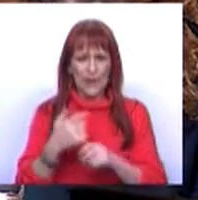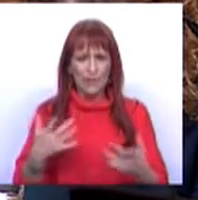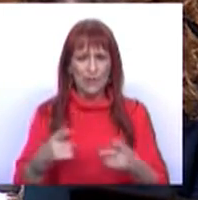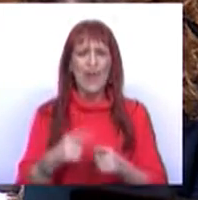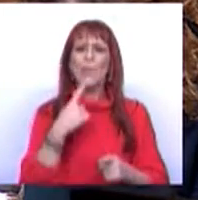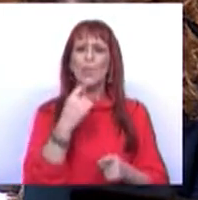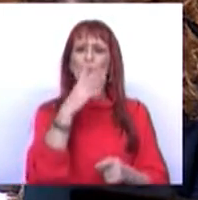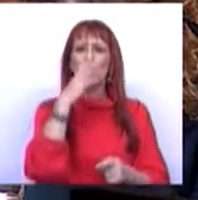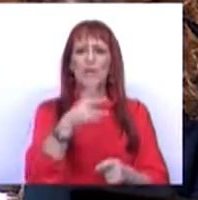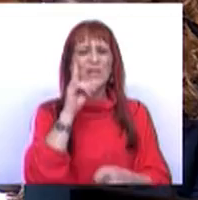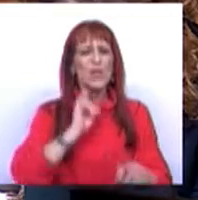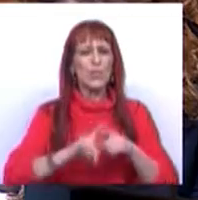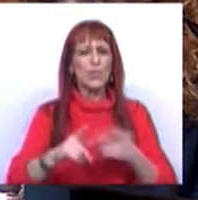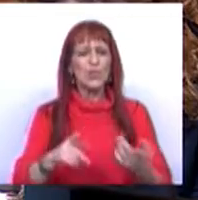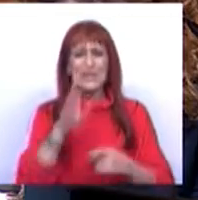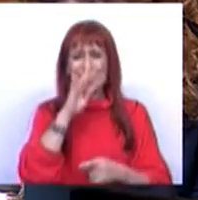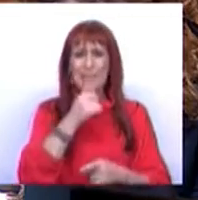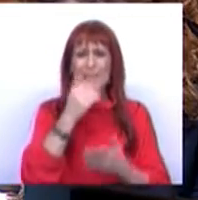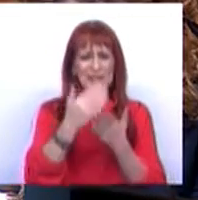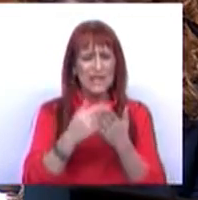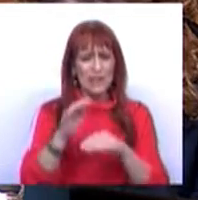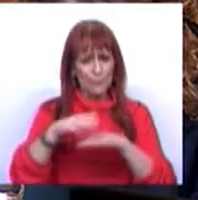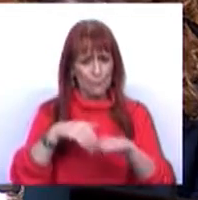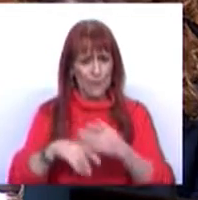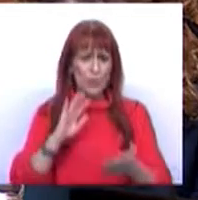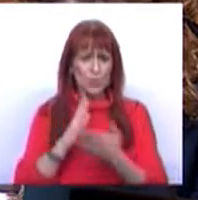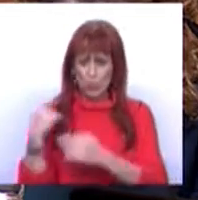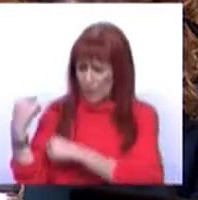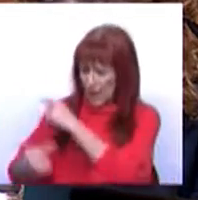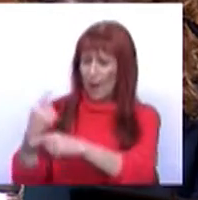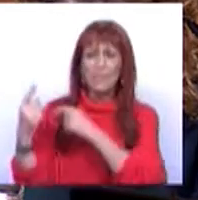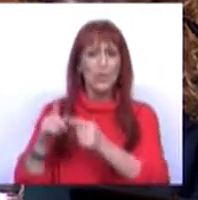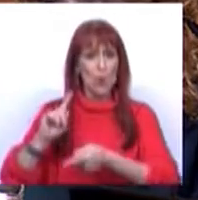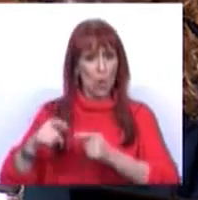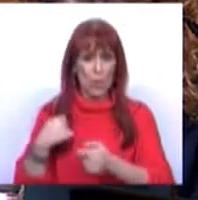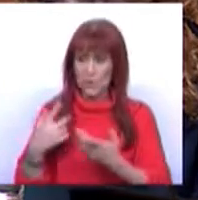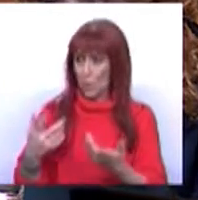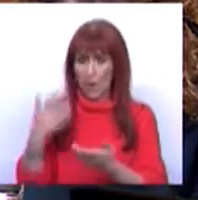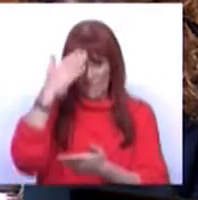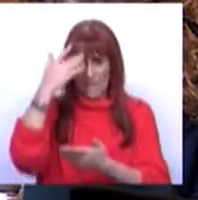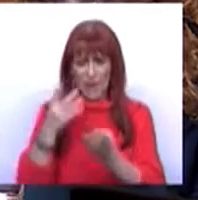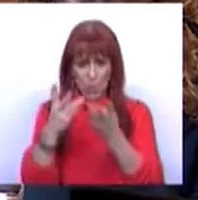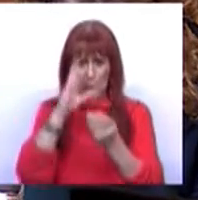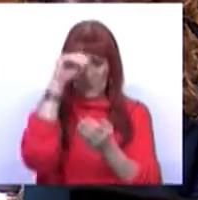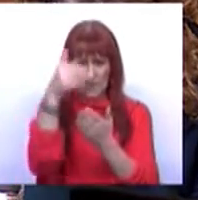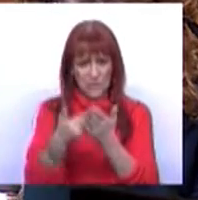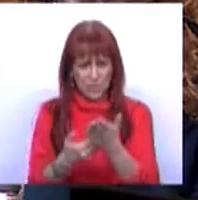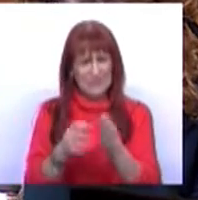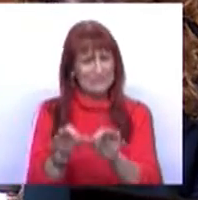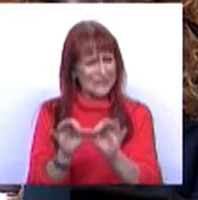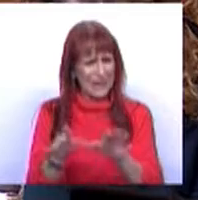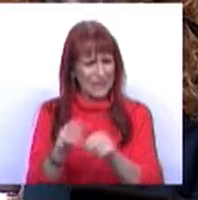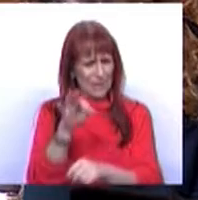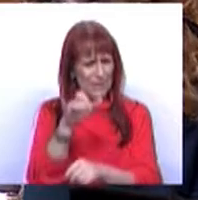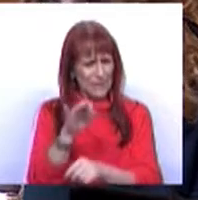E a pergunta que lhe coloco, Sra. Deputada, é se as medidas que foram tomadas nestes últimos anos e aquelas que se encontram previstas neste orçamento correspondem